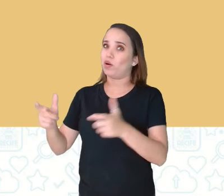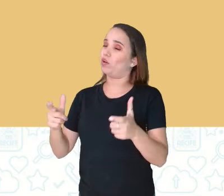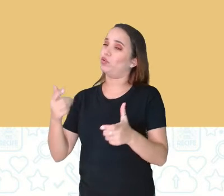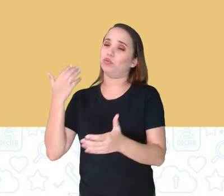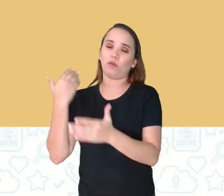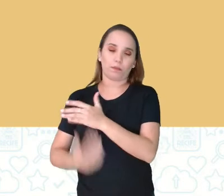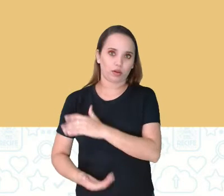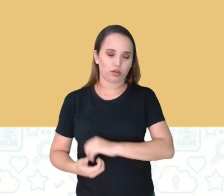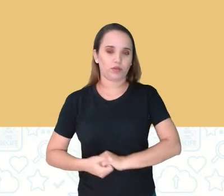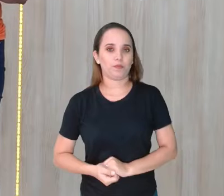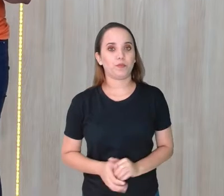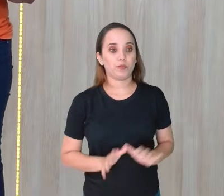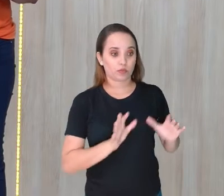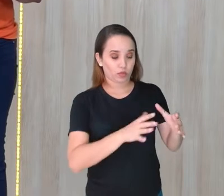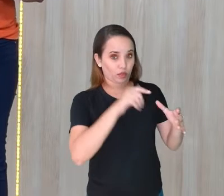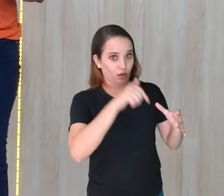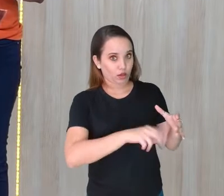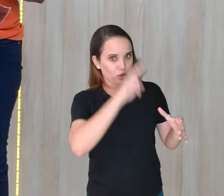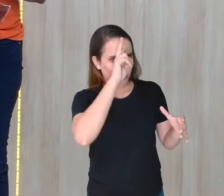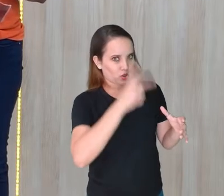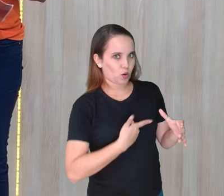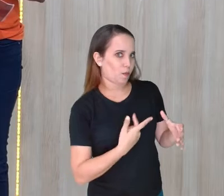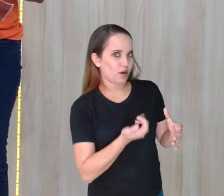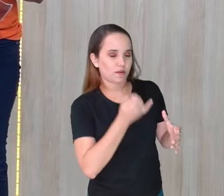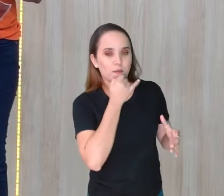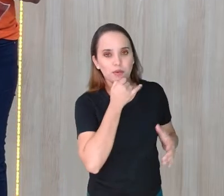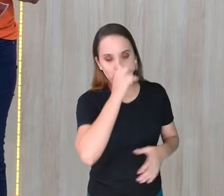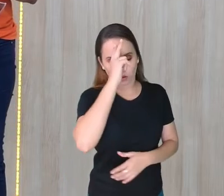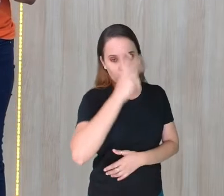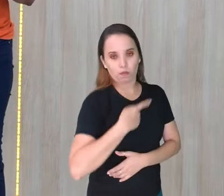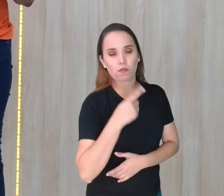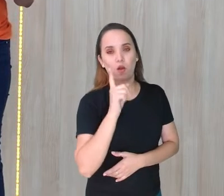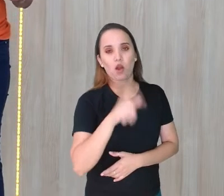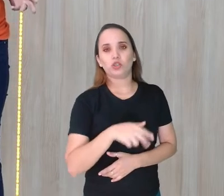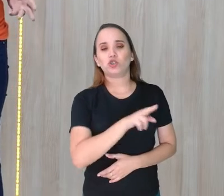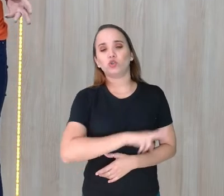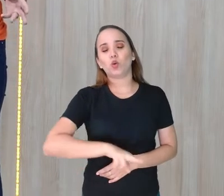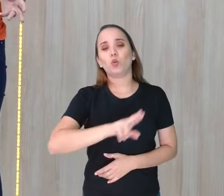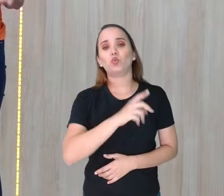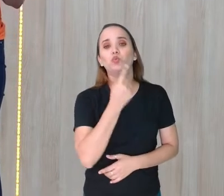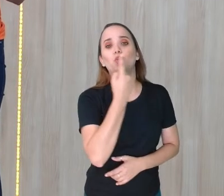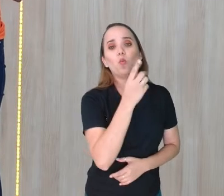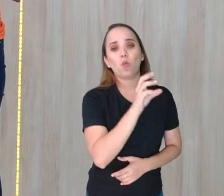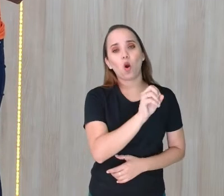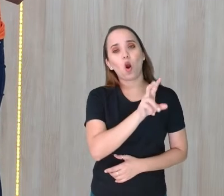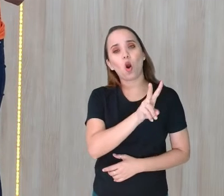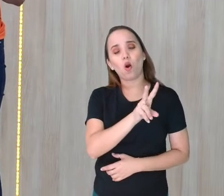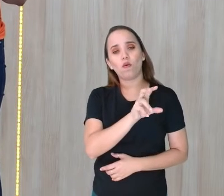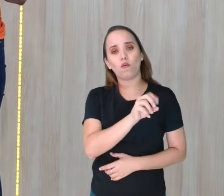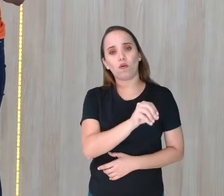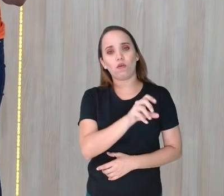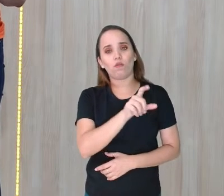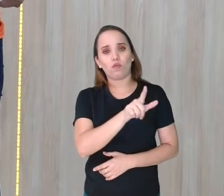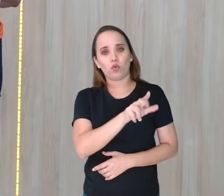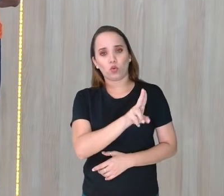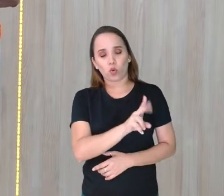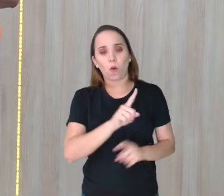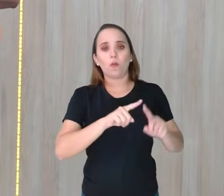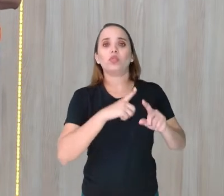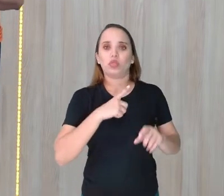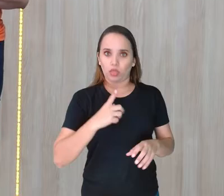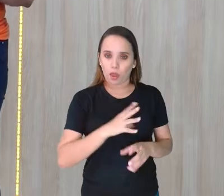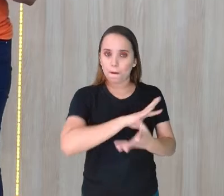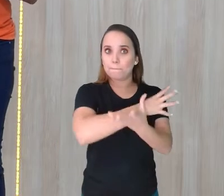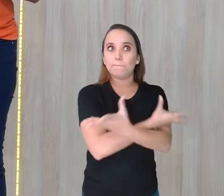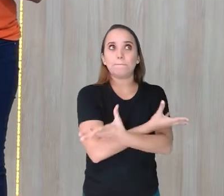humano mesmo são lançados numa fecundação, né, são lançados inúmeros espermatozoides, mas só um fecunda, viu, o